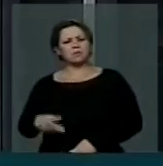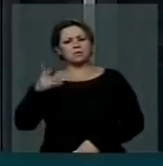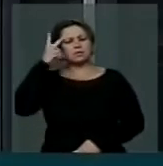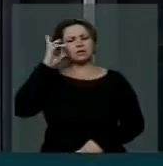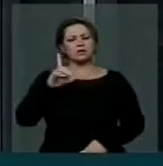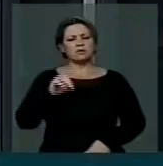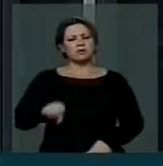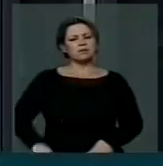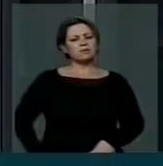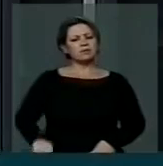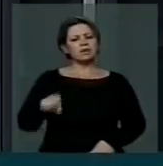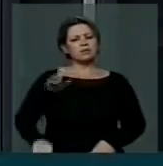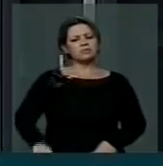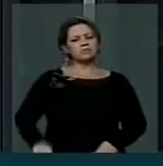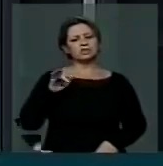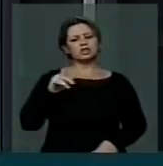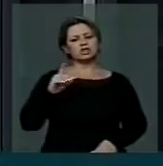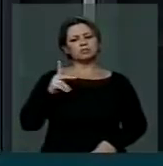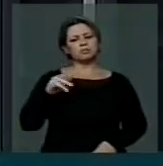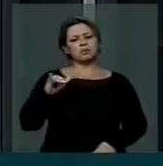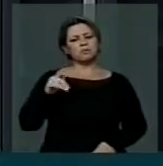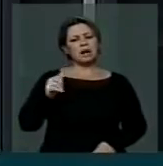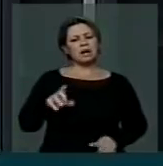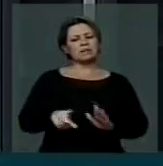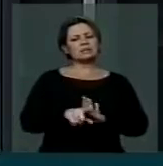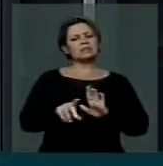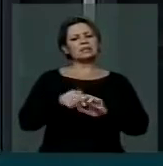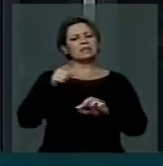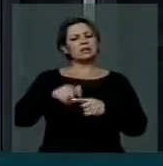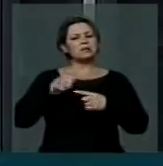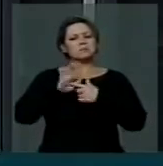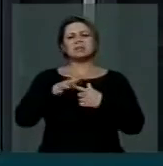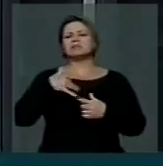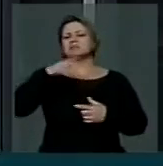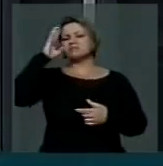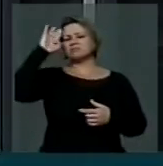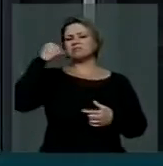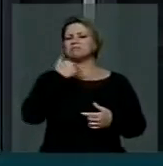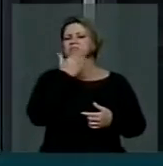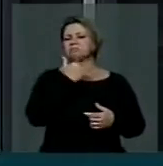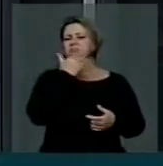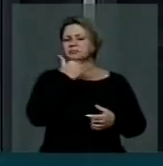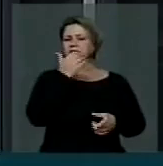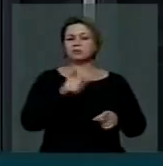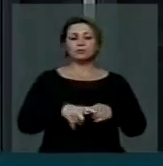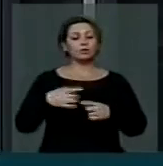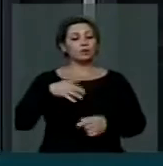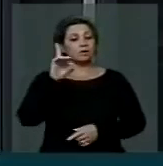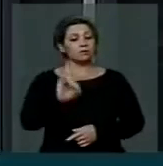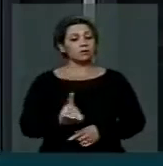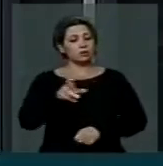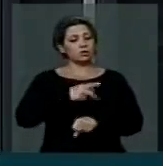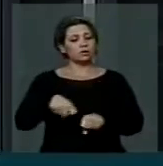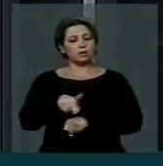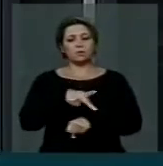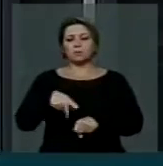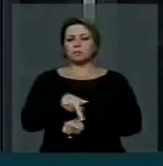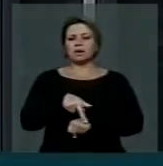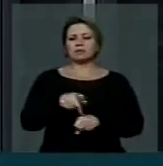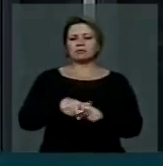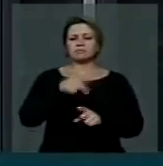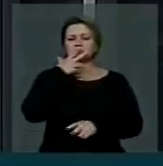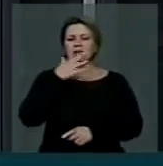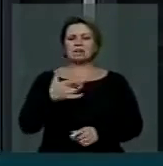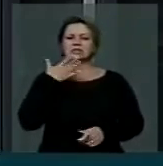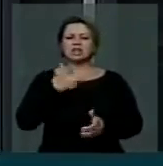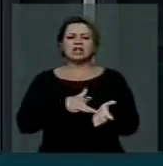diplomáticos, legitimidade institucional conta pouco ou quase nada, e o direito internacional muitas vezes não passa de uma